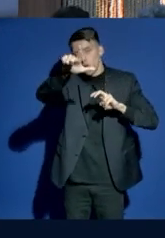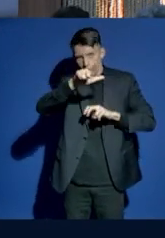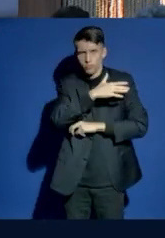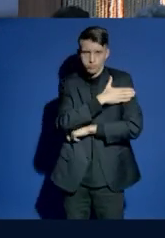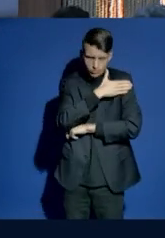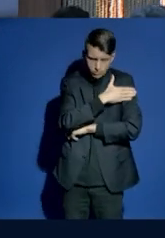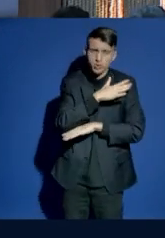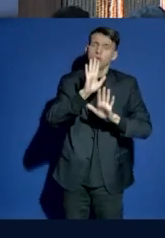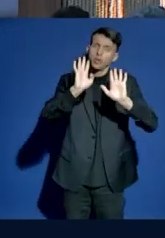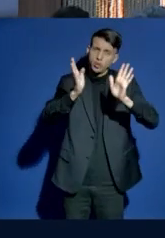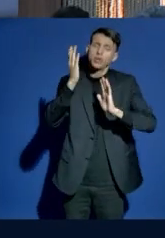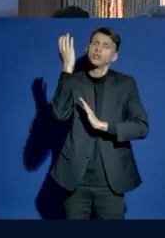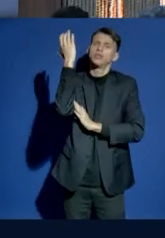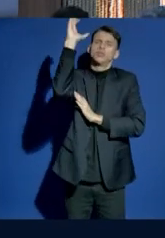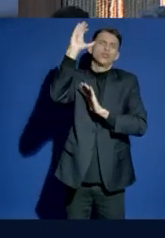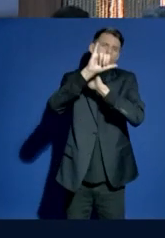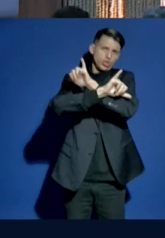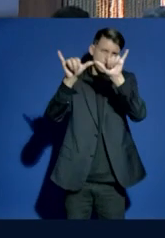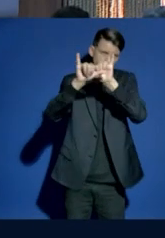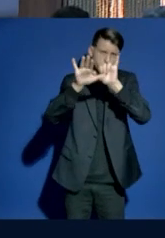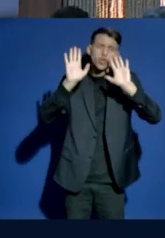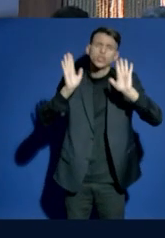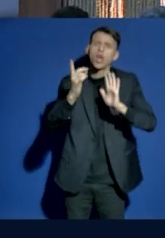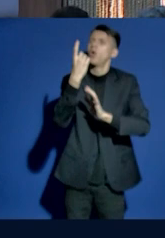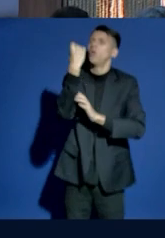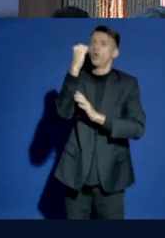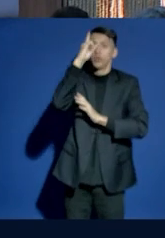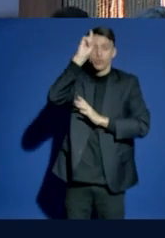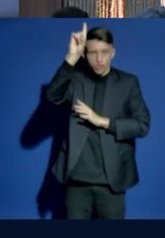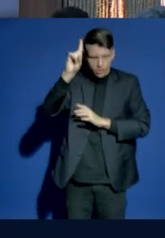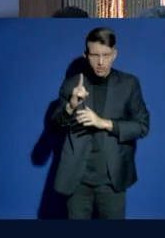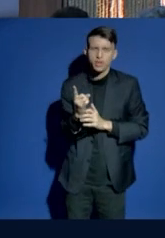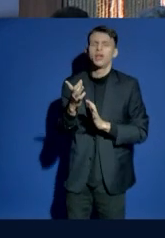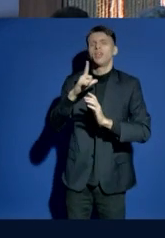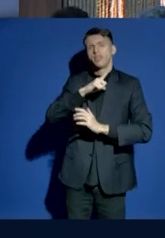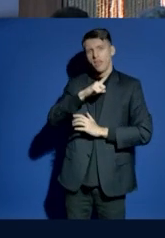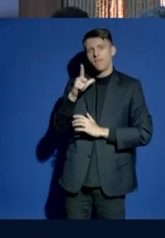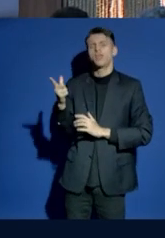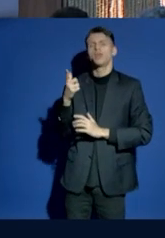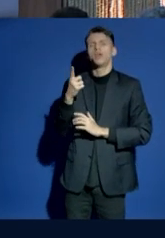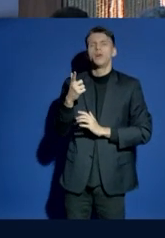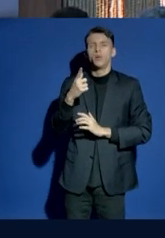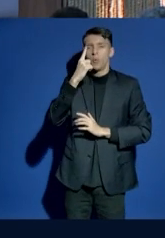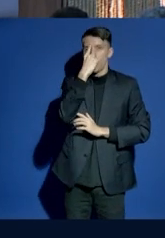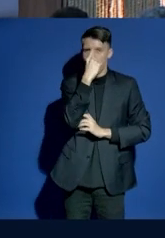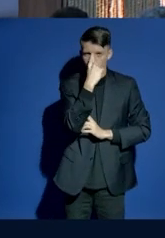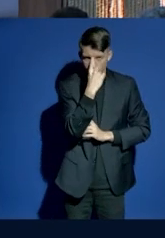avançado. Lançamos ele faz 8 dias. Tivemos a visita do vice-presidente Alckmin lá. E a gente